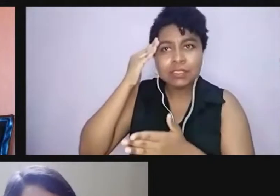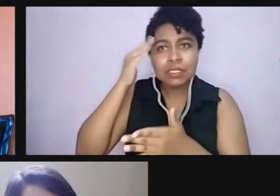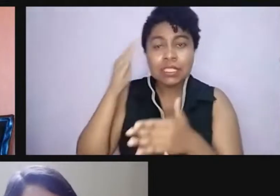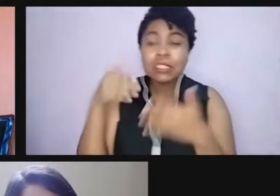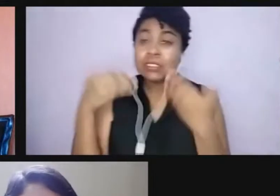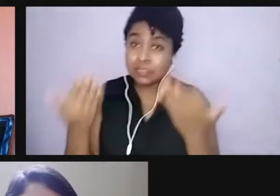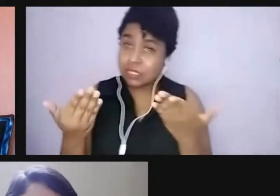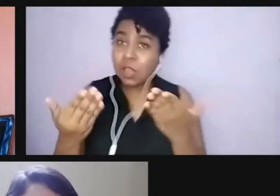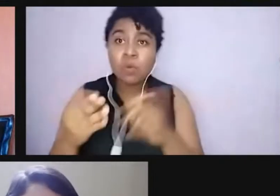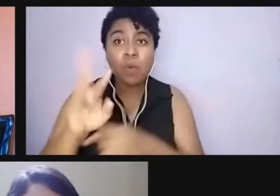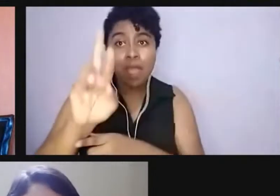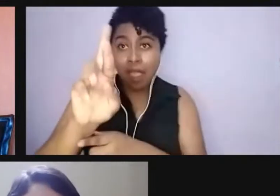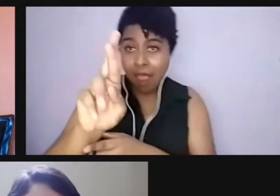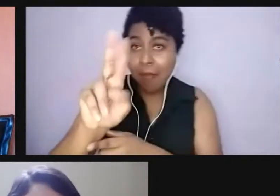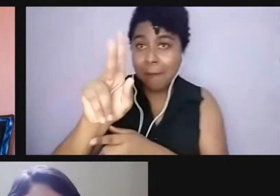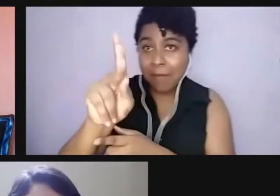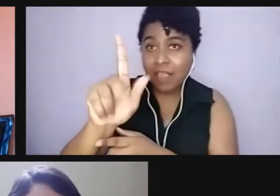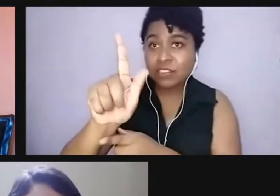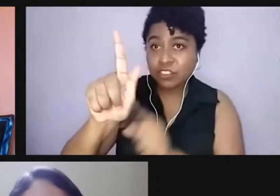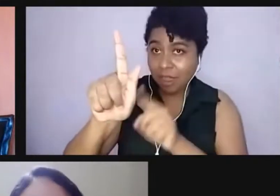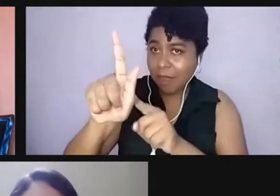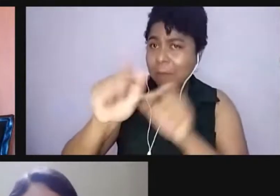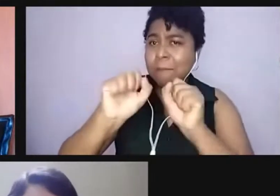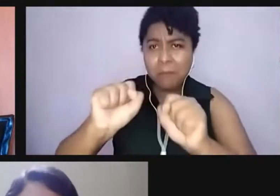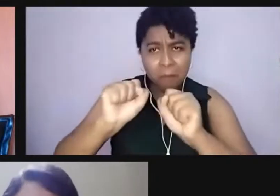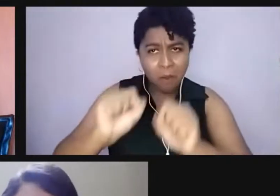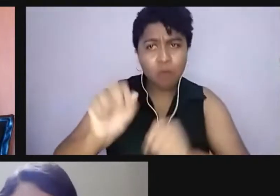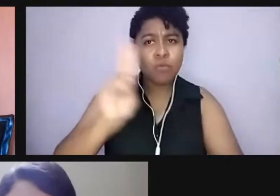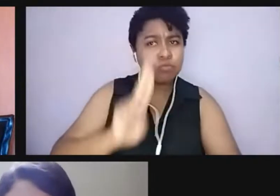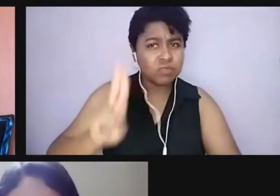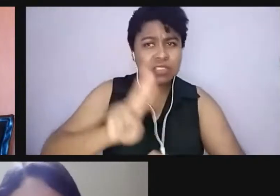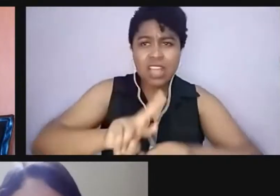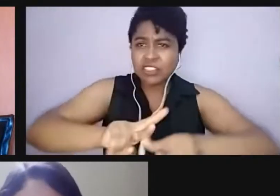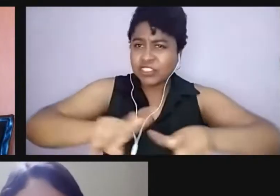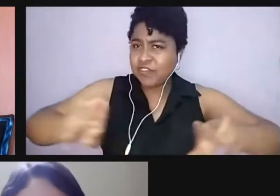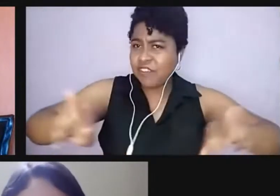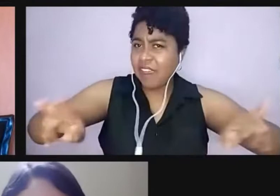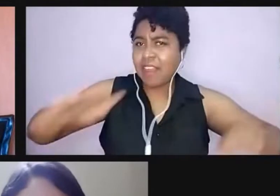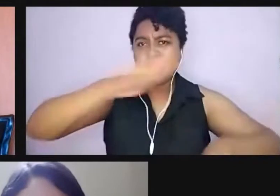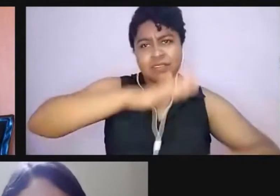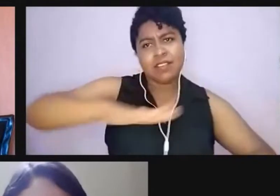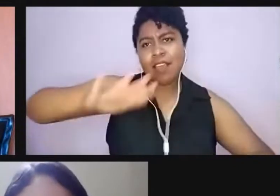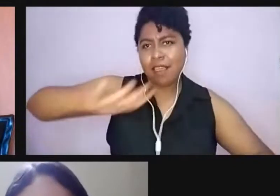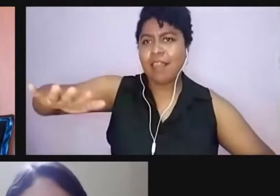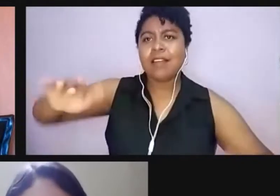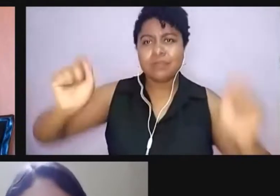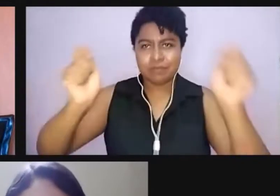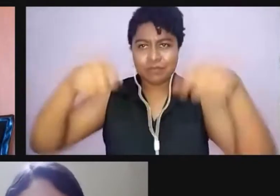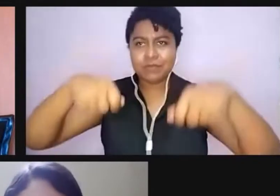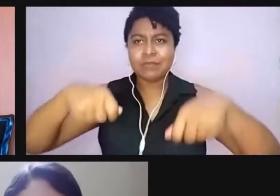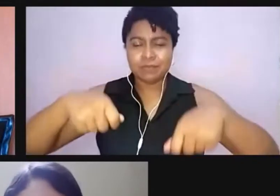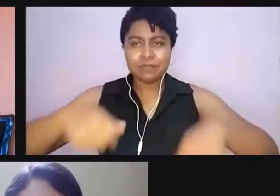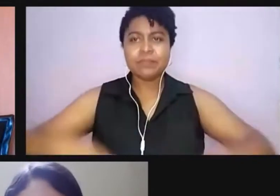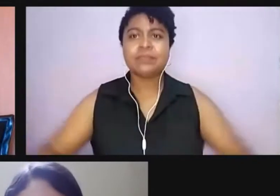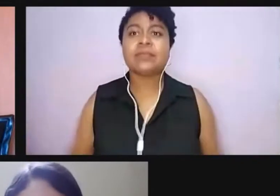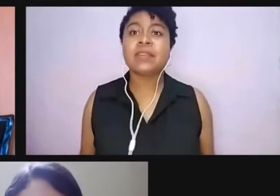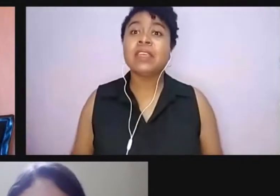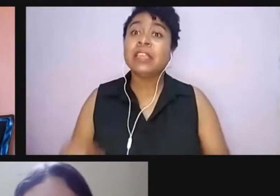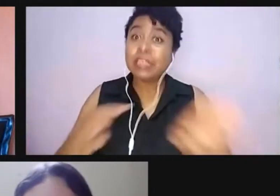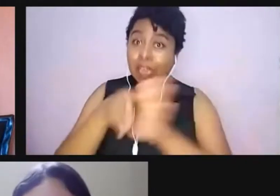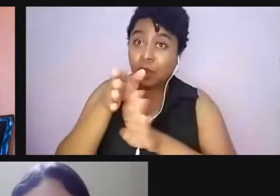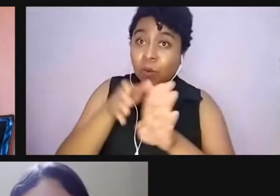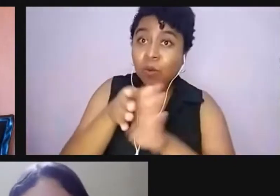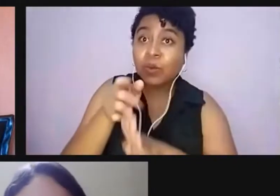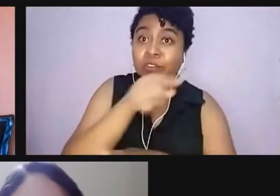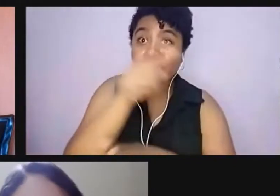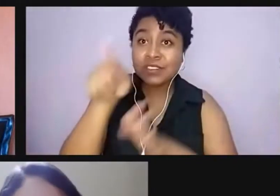pode ser utilizado em diferentes áreas. Legal. E eu recomendo também darem até mesmo uma pesquisada, porque tem